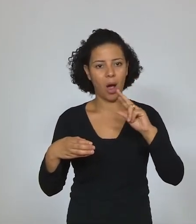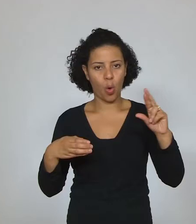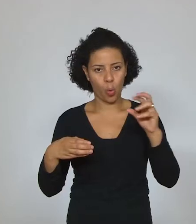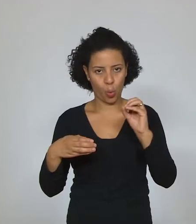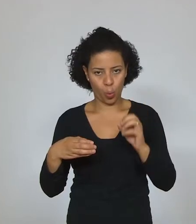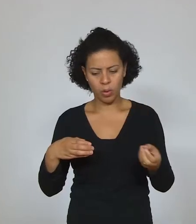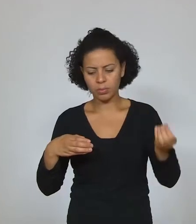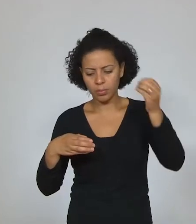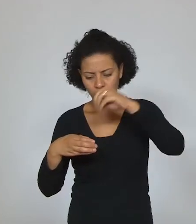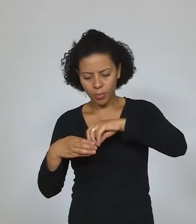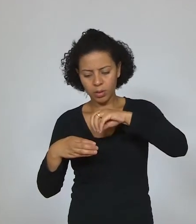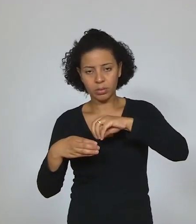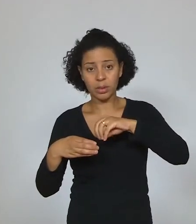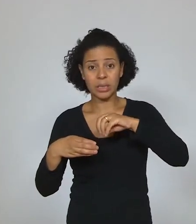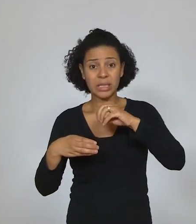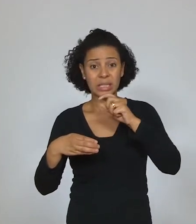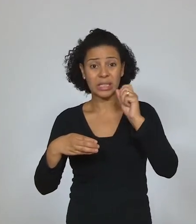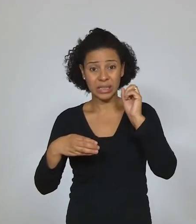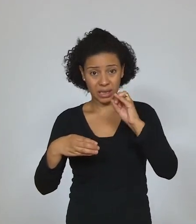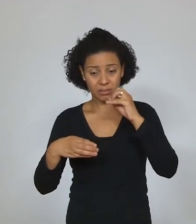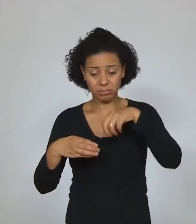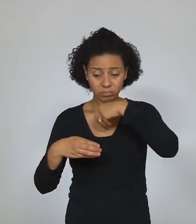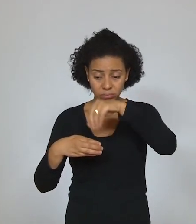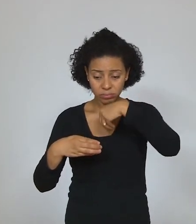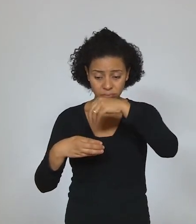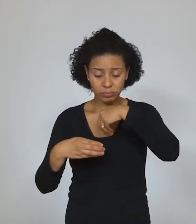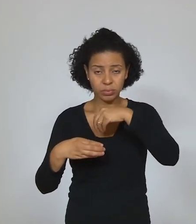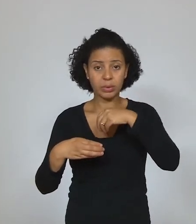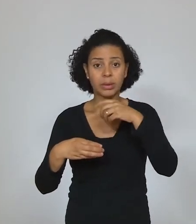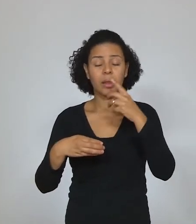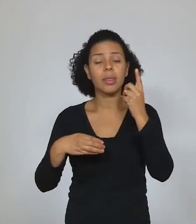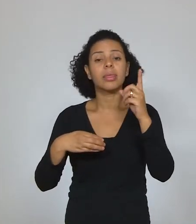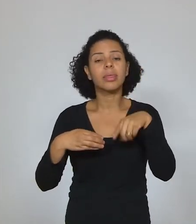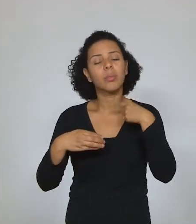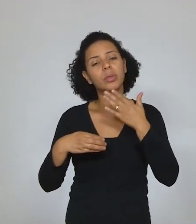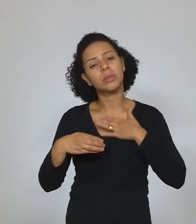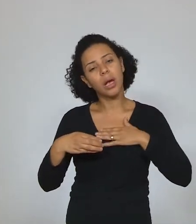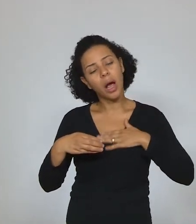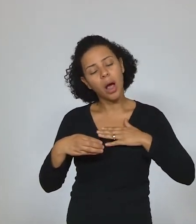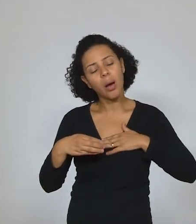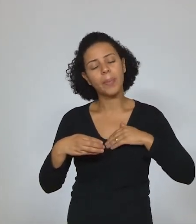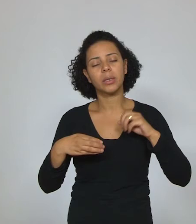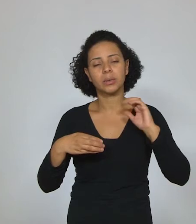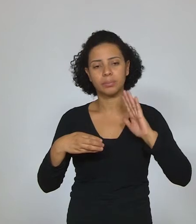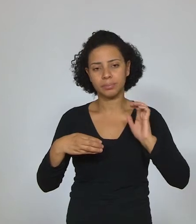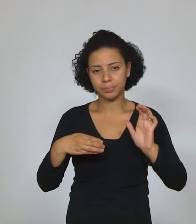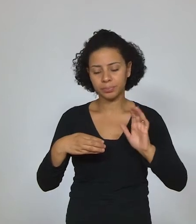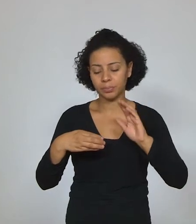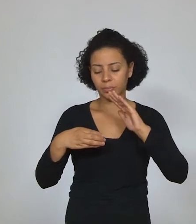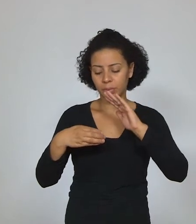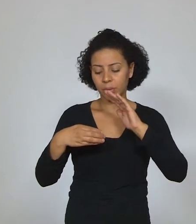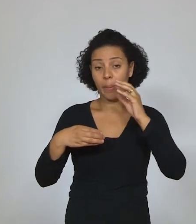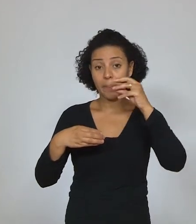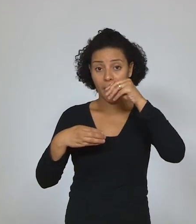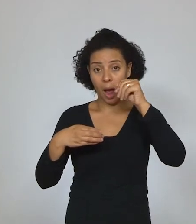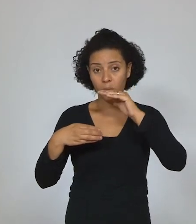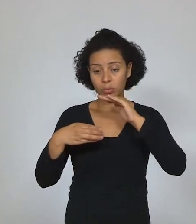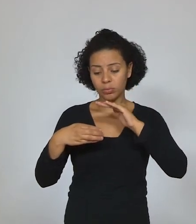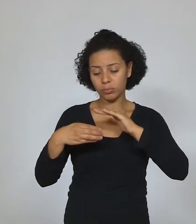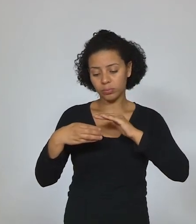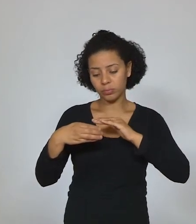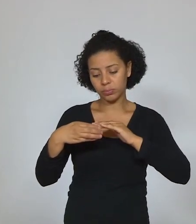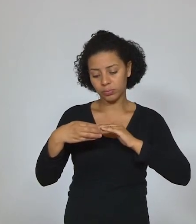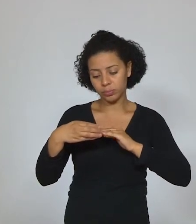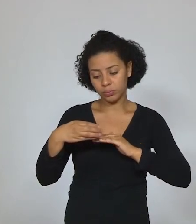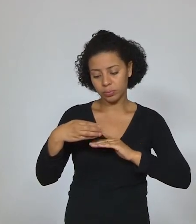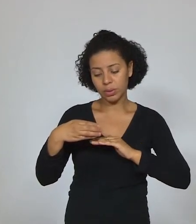de água, que depois você pode separar. O arroz com feijão, eles são muito visualmente diferentes um do outro, certo? É uma